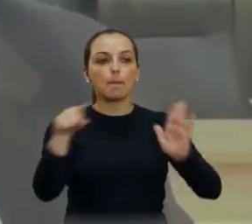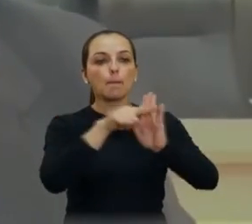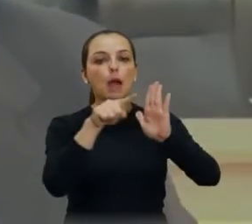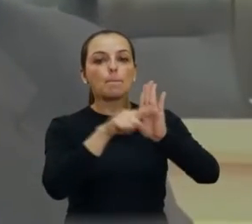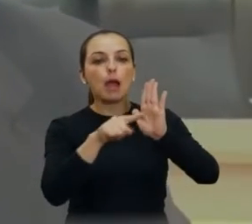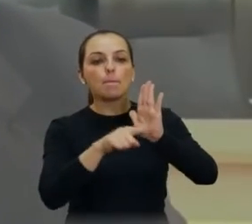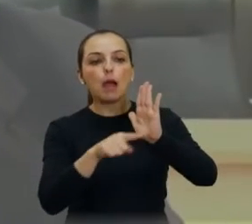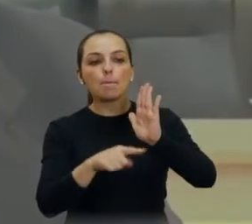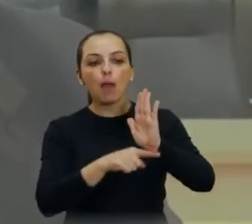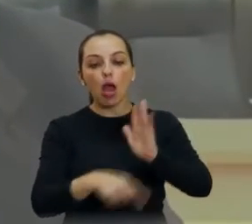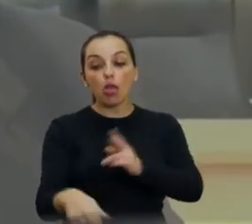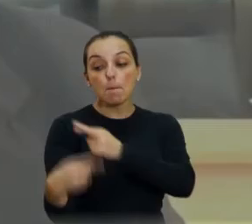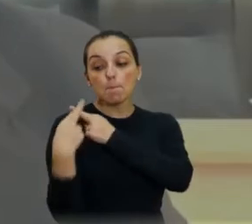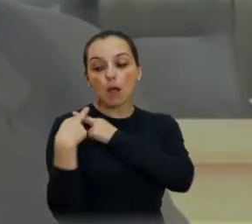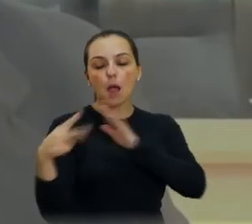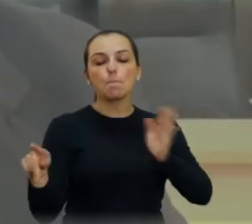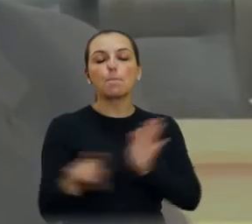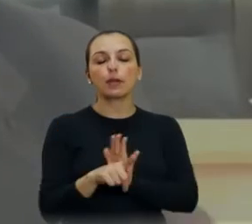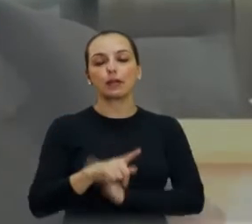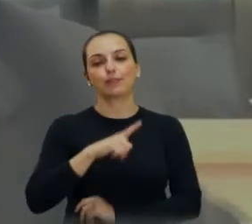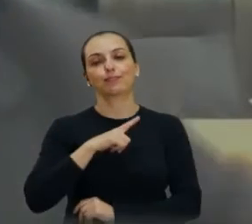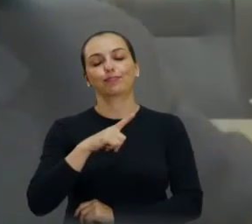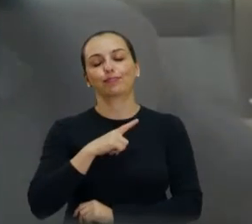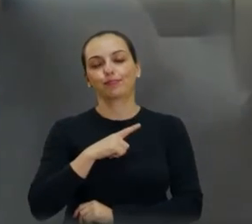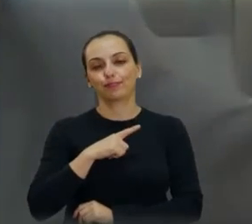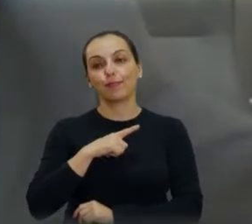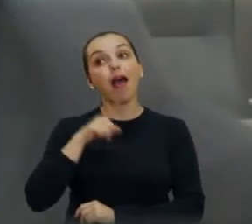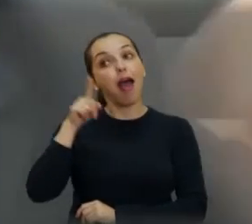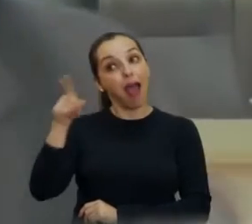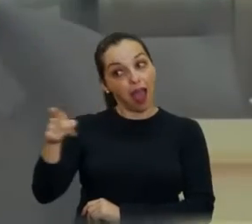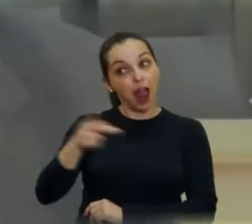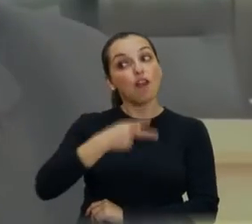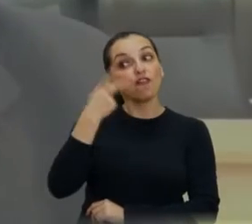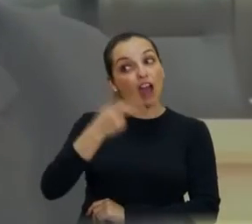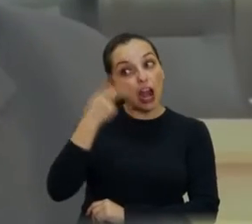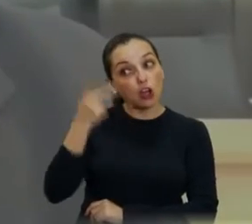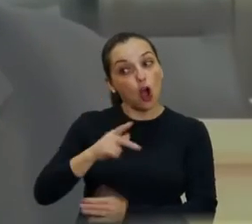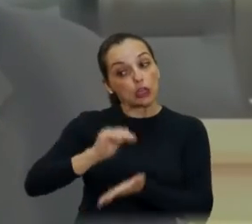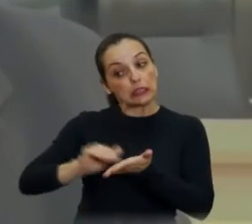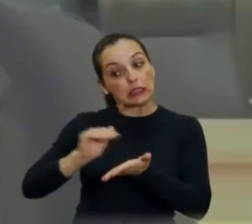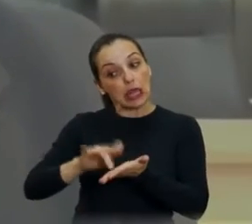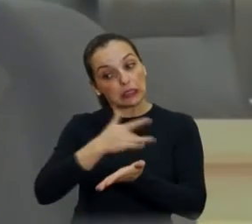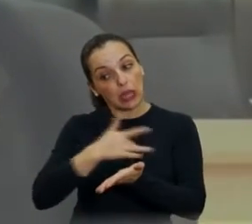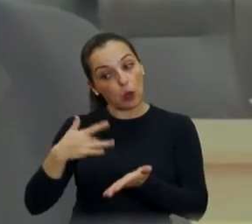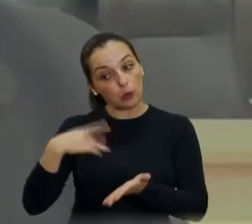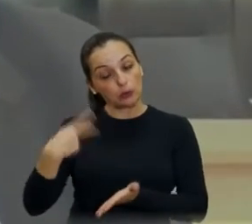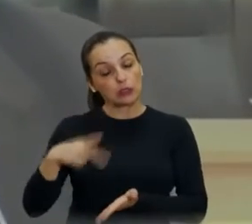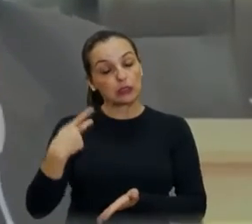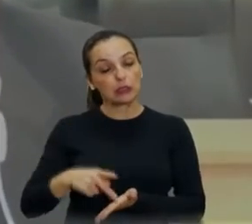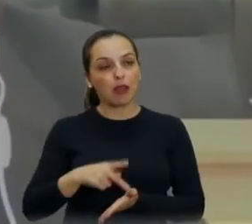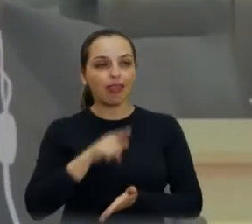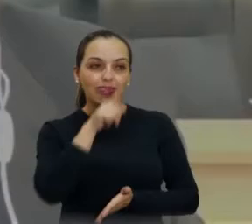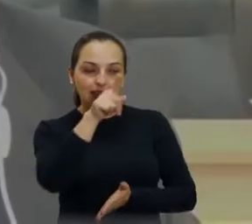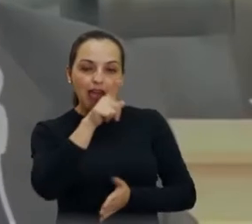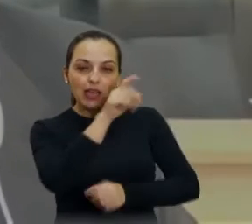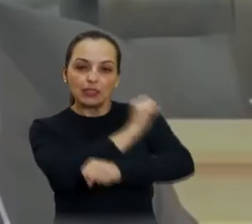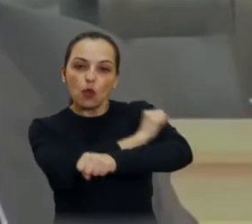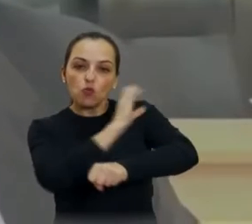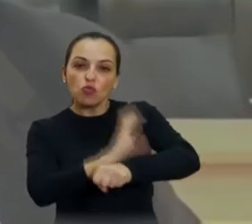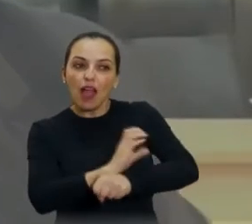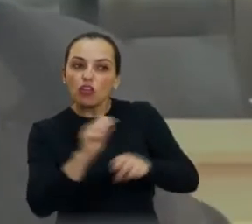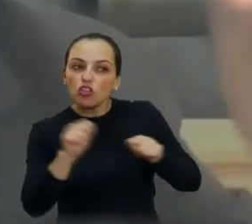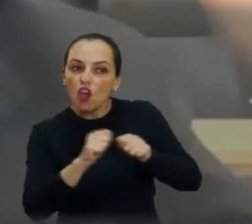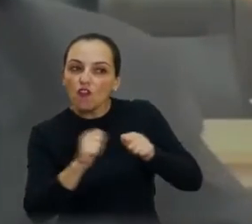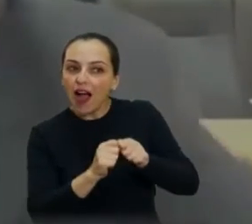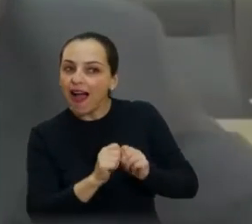muito responsável. E ela disse, está gravado, que em São Carlos não faz o que a gente